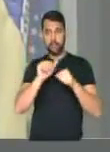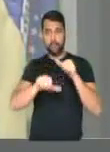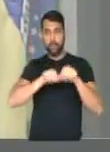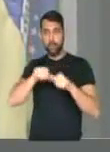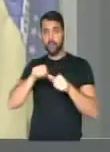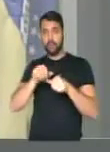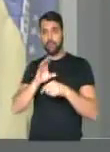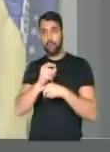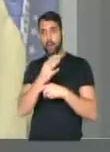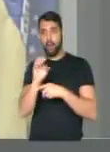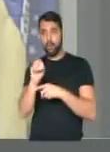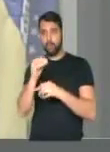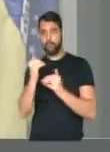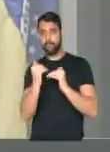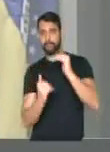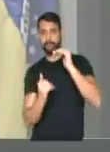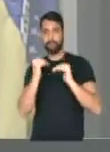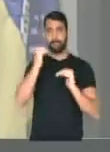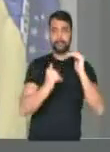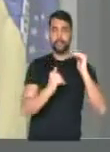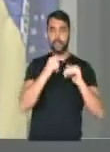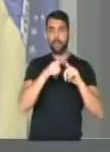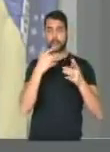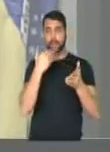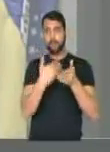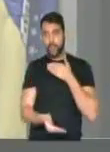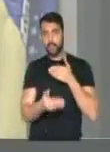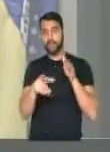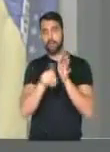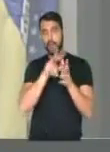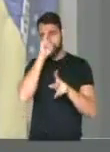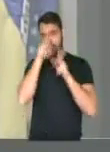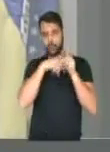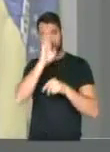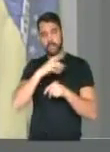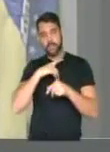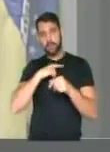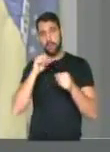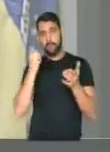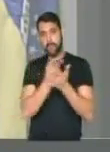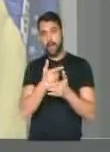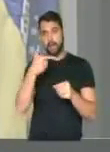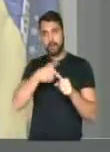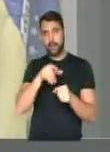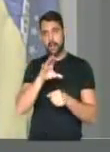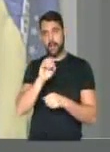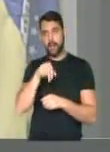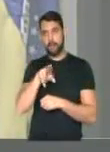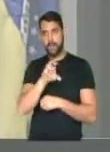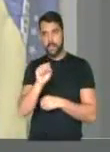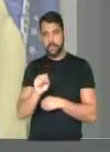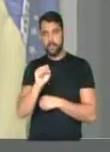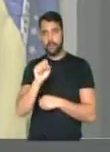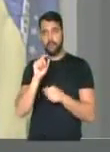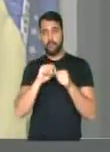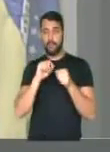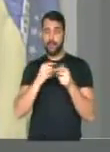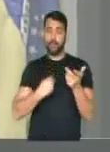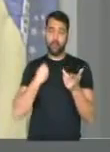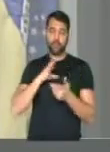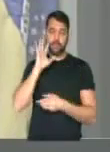álcool, descompensa e depois quem perde é o povo brasileiro. A Camex ficou de